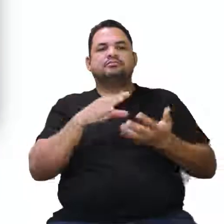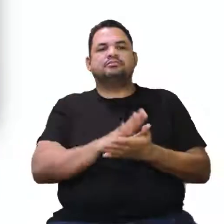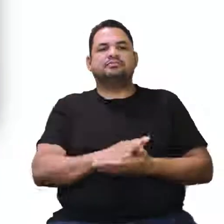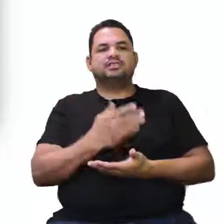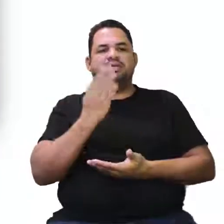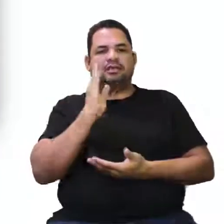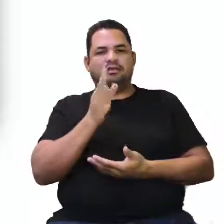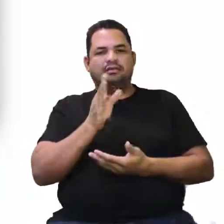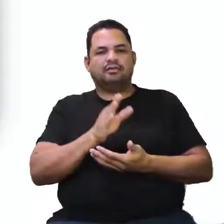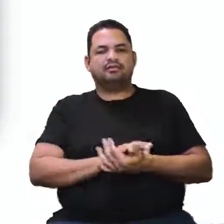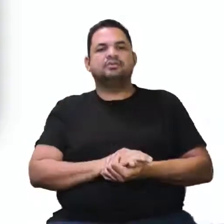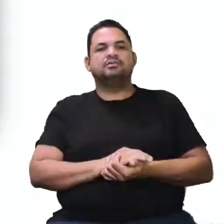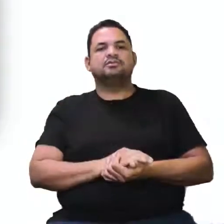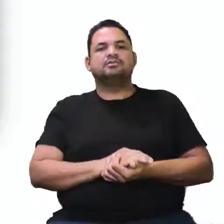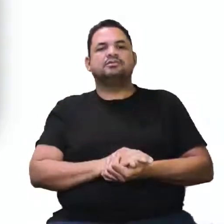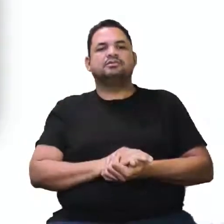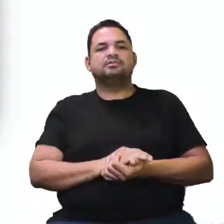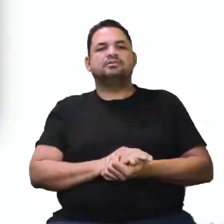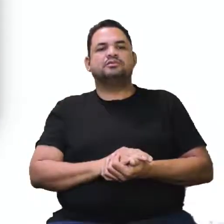como eu mencionei, nossa aula